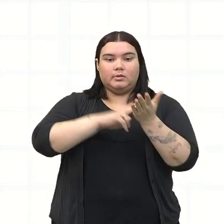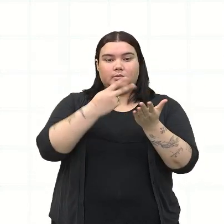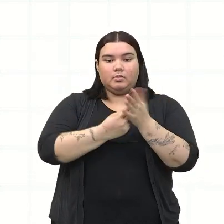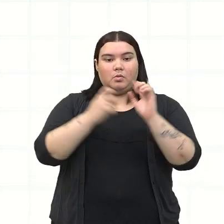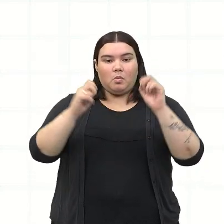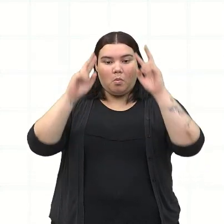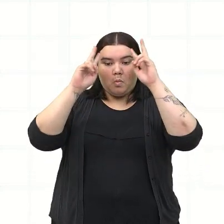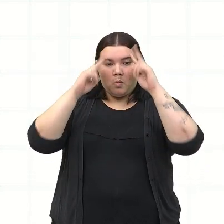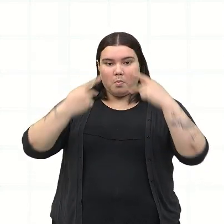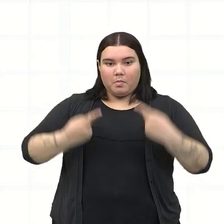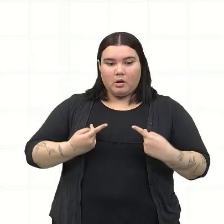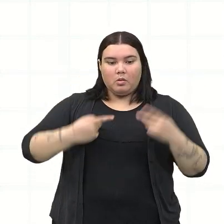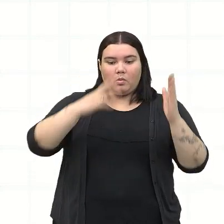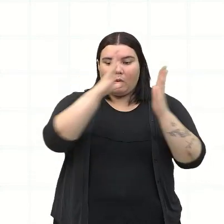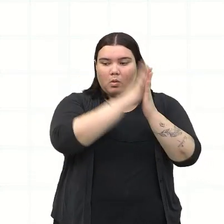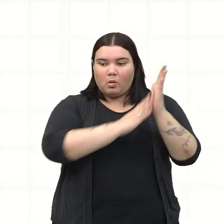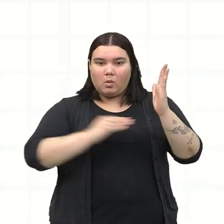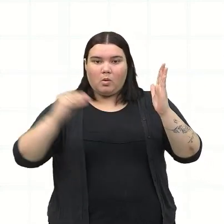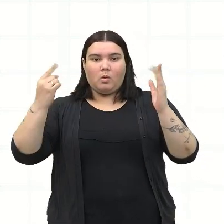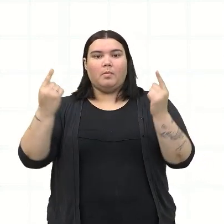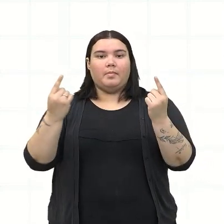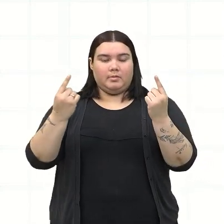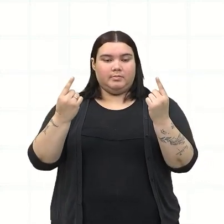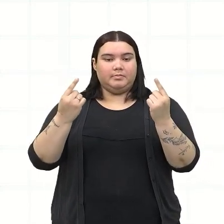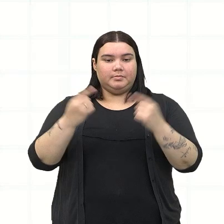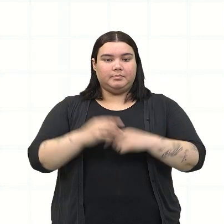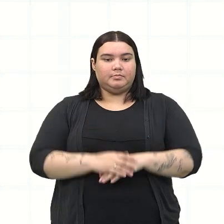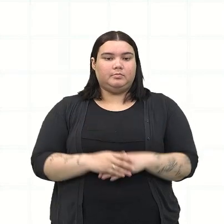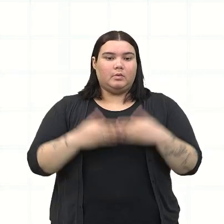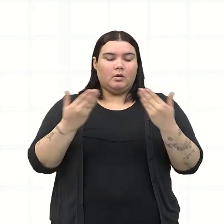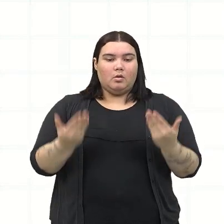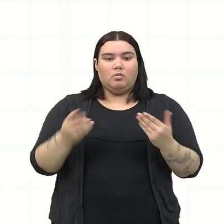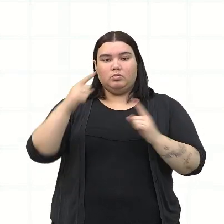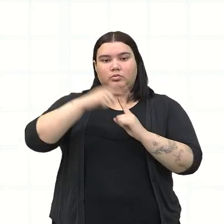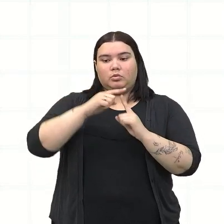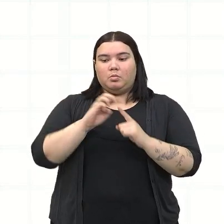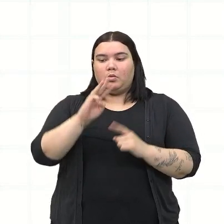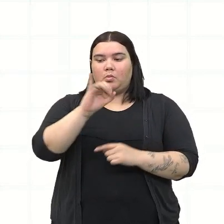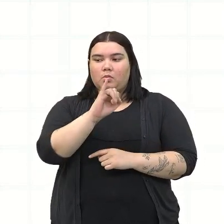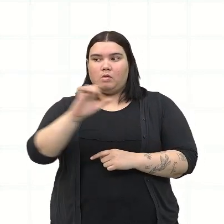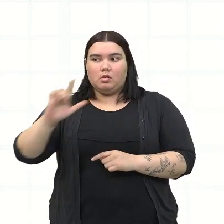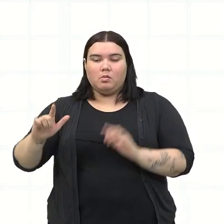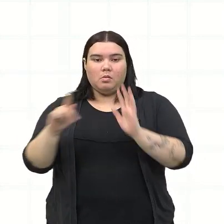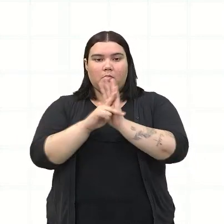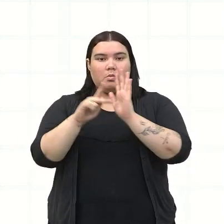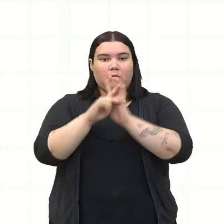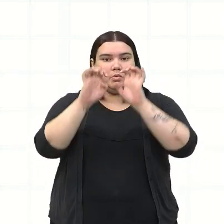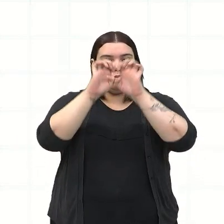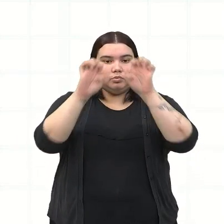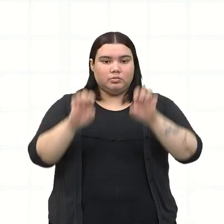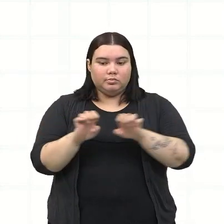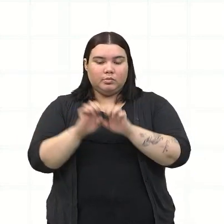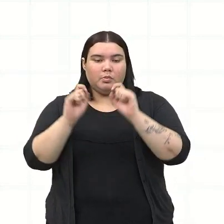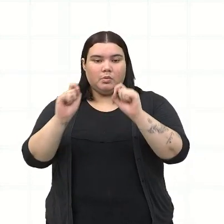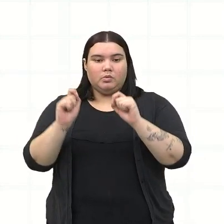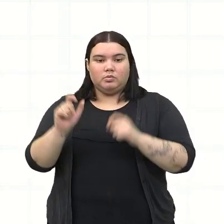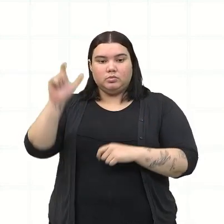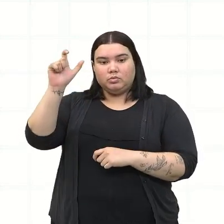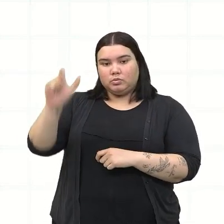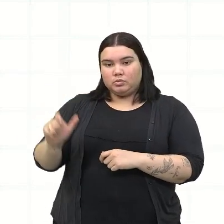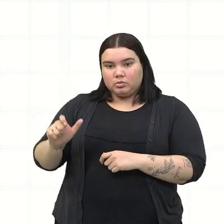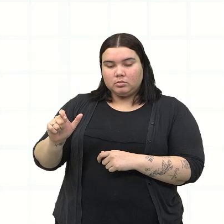forma afirmativa do futuro com will, sempre seguindo essa estrutura, né? De